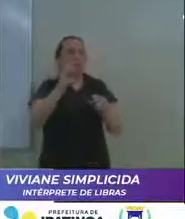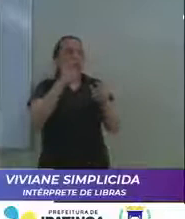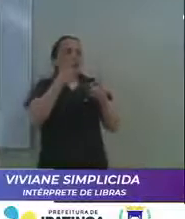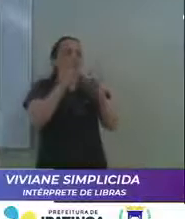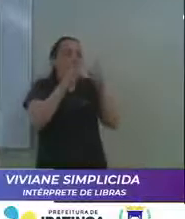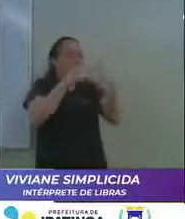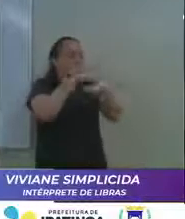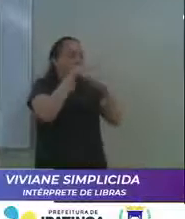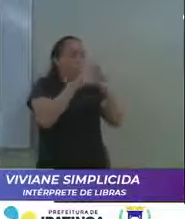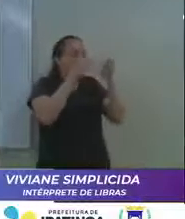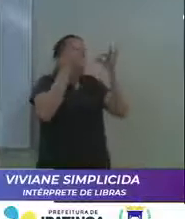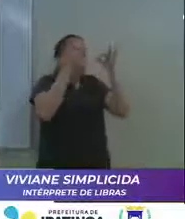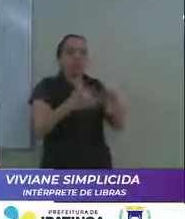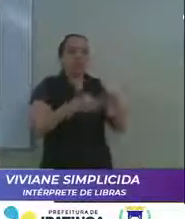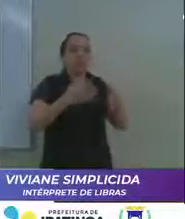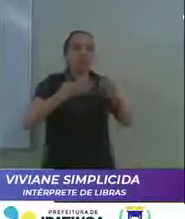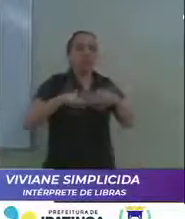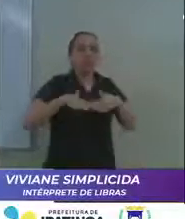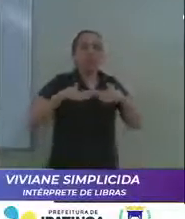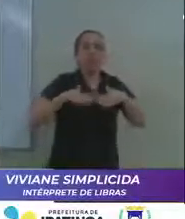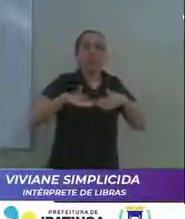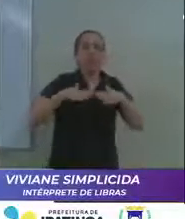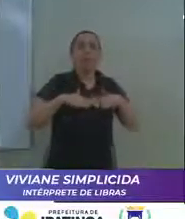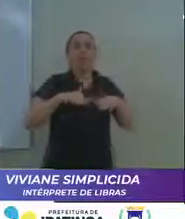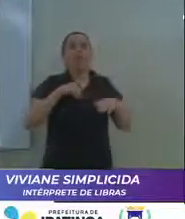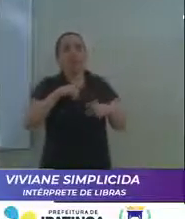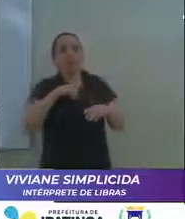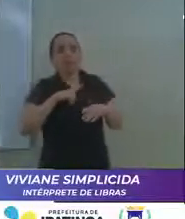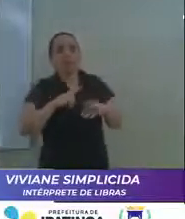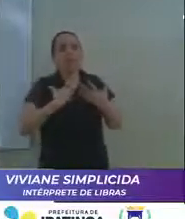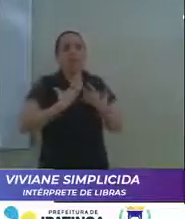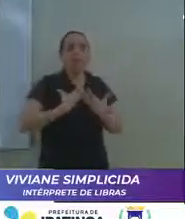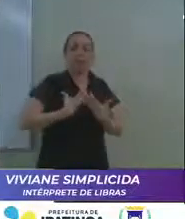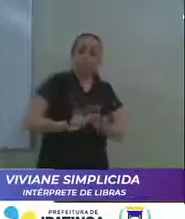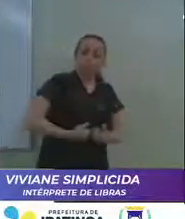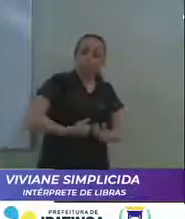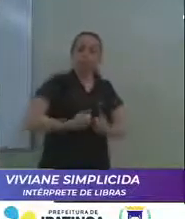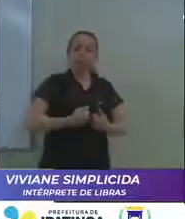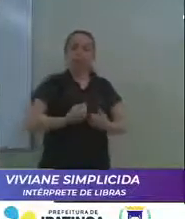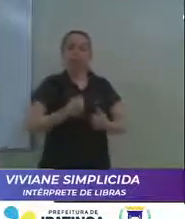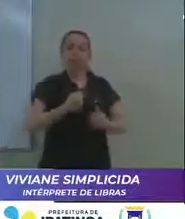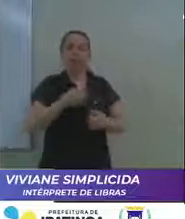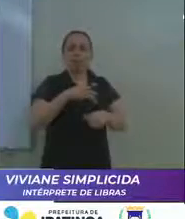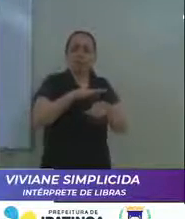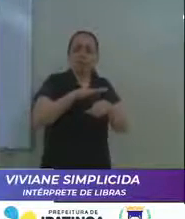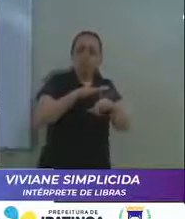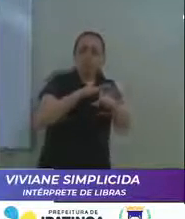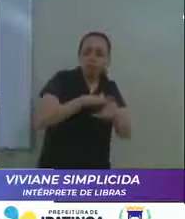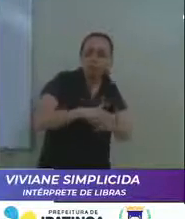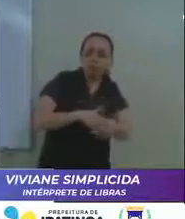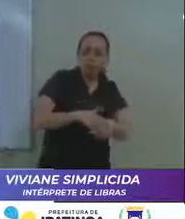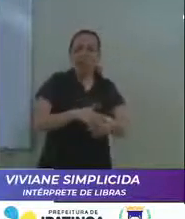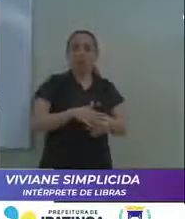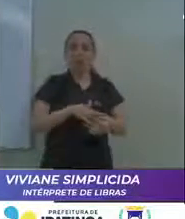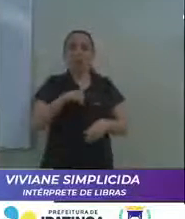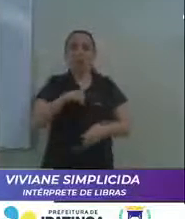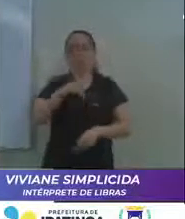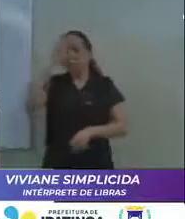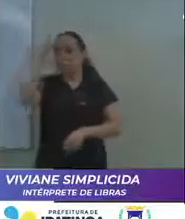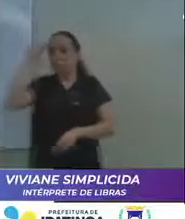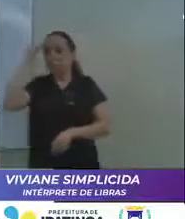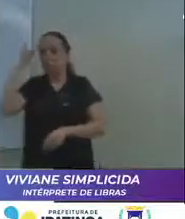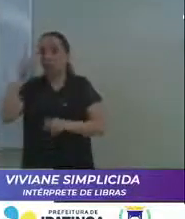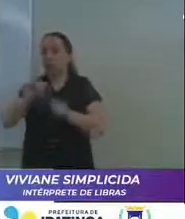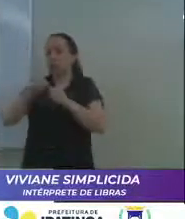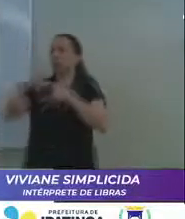vai ter um cansaço para falar, ela vai ter um risco de adoecimento muito maior do que algumas pessoas. Tem pessoas que fazem tudo errado,